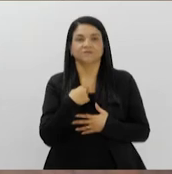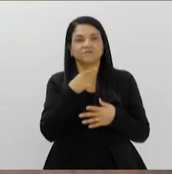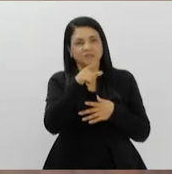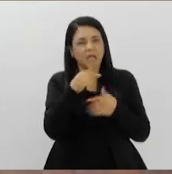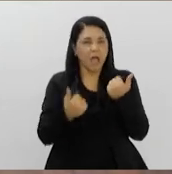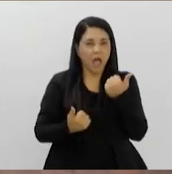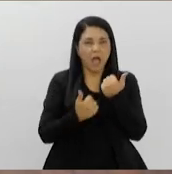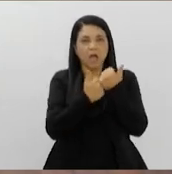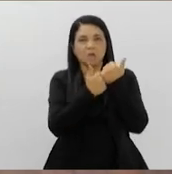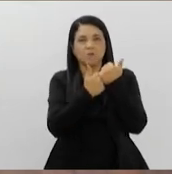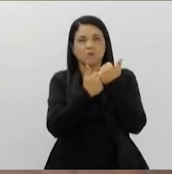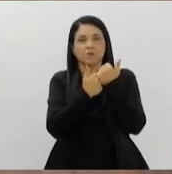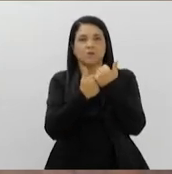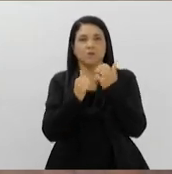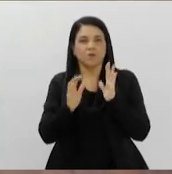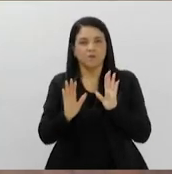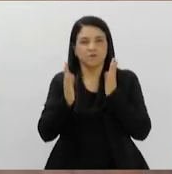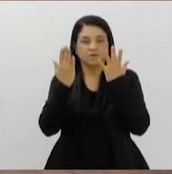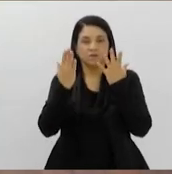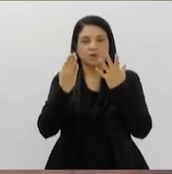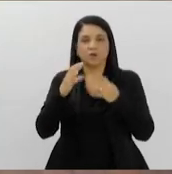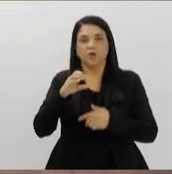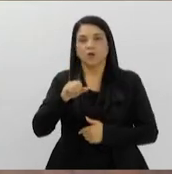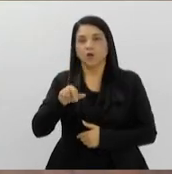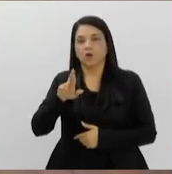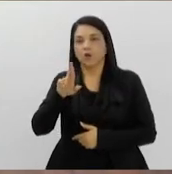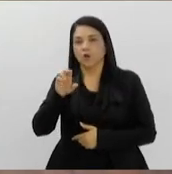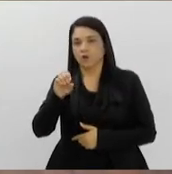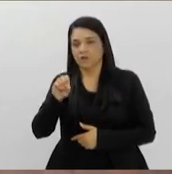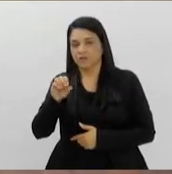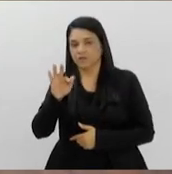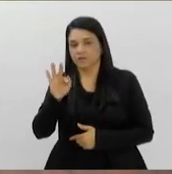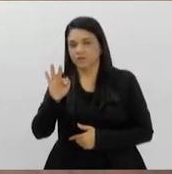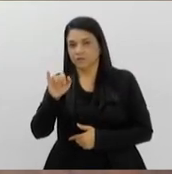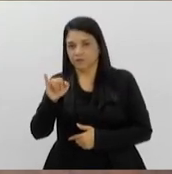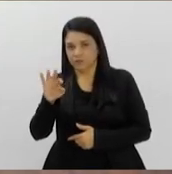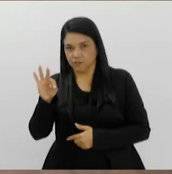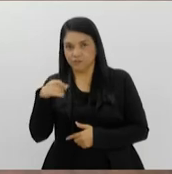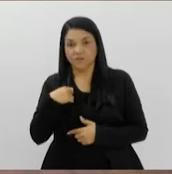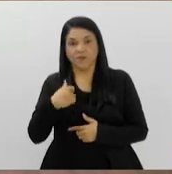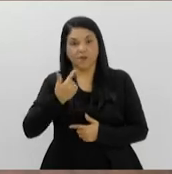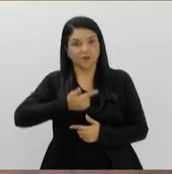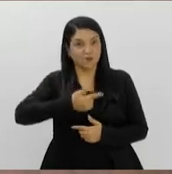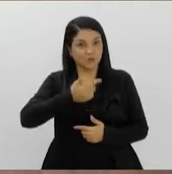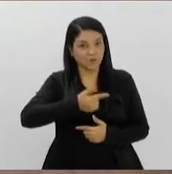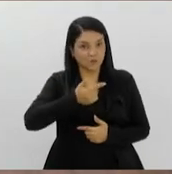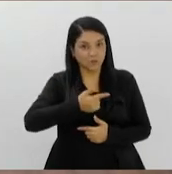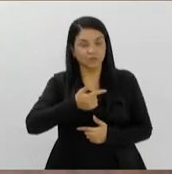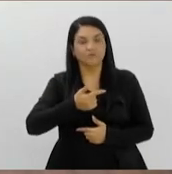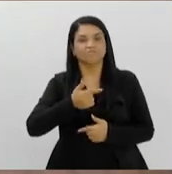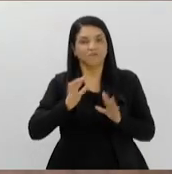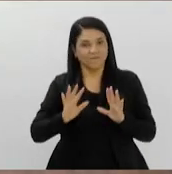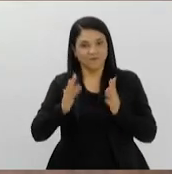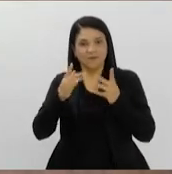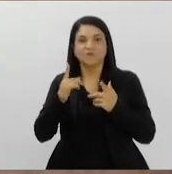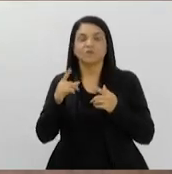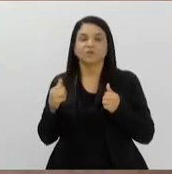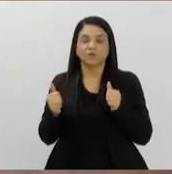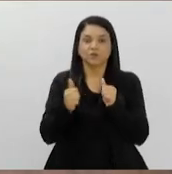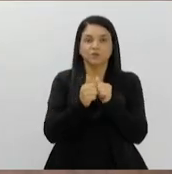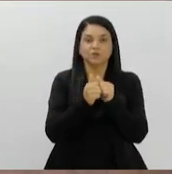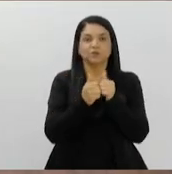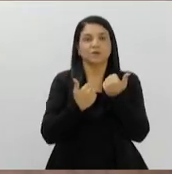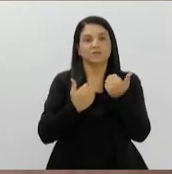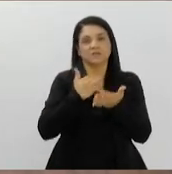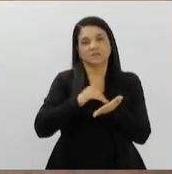primeiro evento de crossfit que teve, o Maraca Games. Vamos fazer o segundo agora, com a ajuda da Secretaria de Esporte, com o Pisciani,